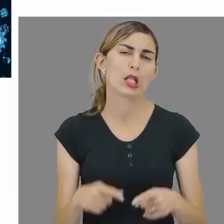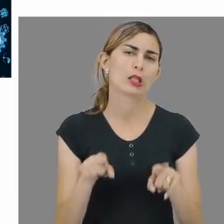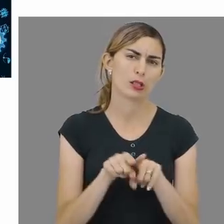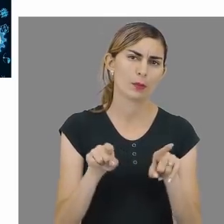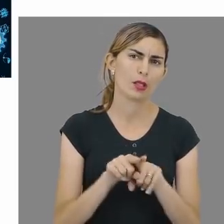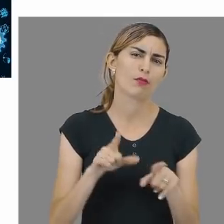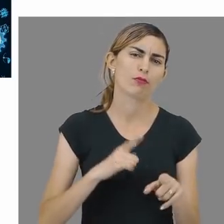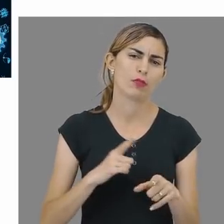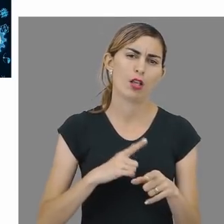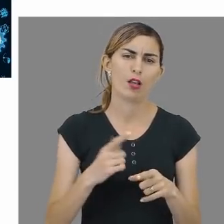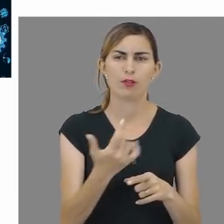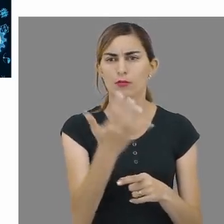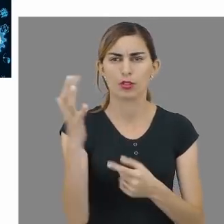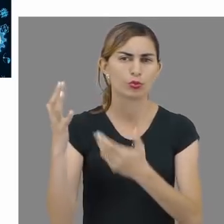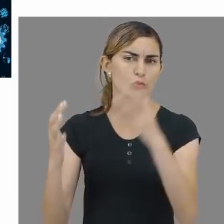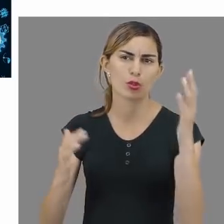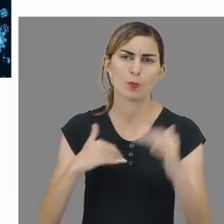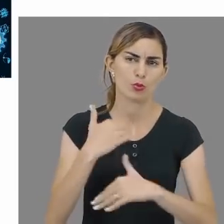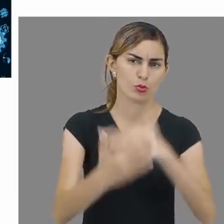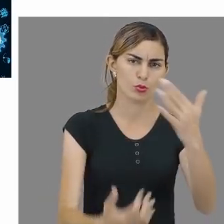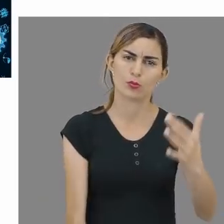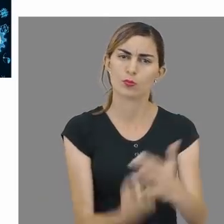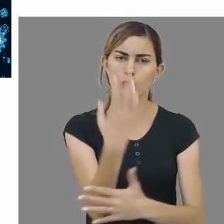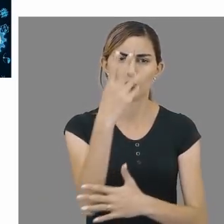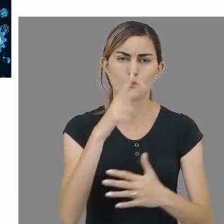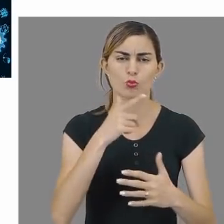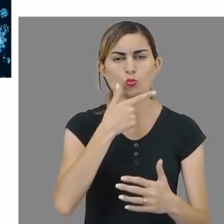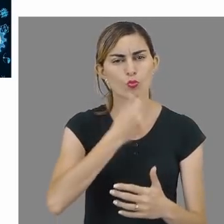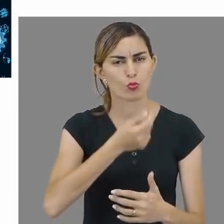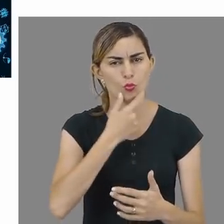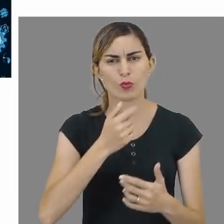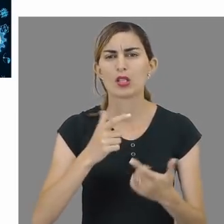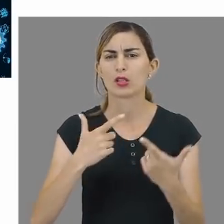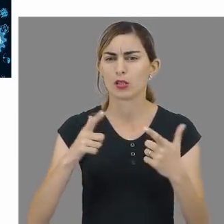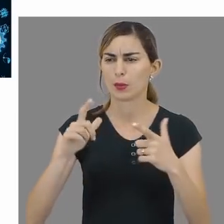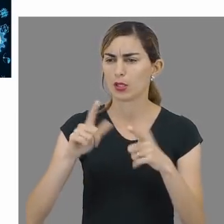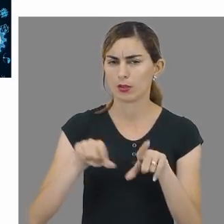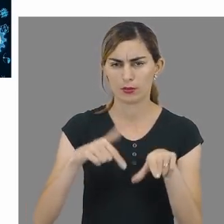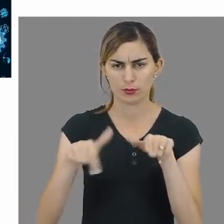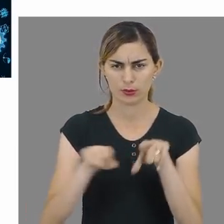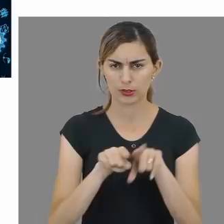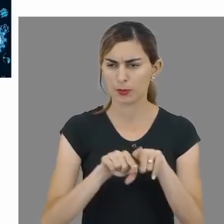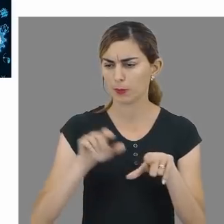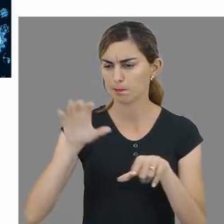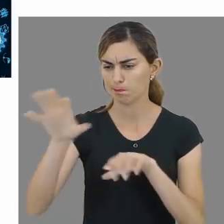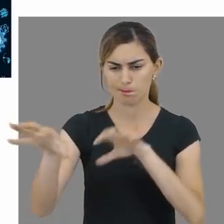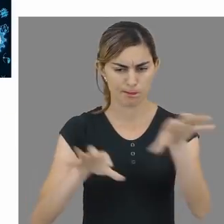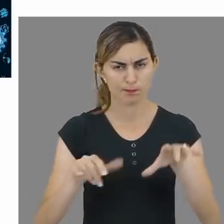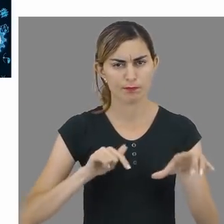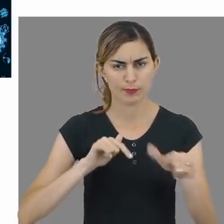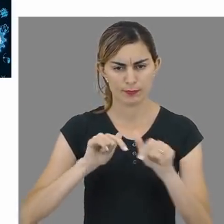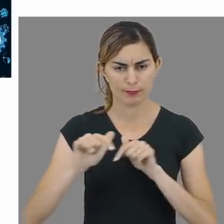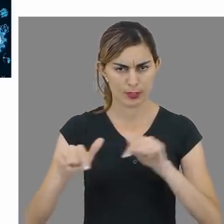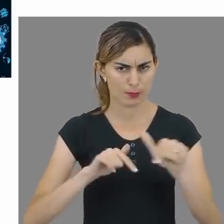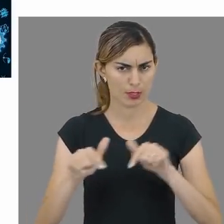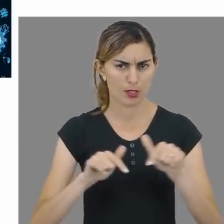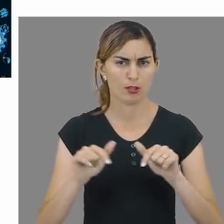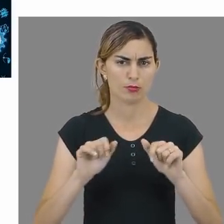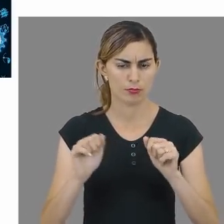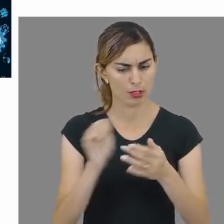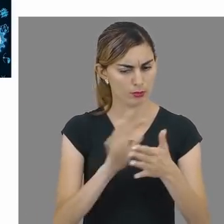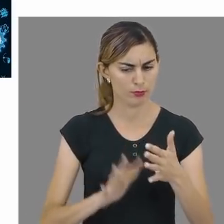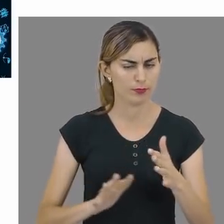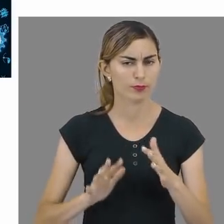natureza, nos processos criados pelo homem, em diversos setores, em diversas atividades humanas. Então,